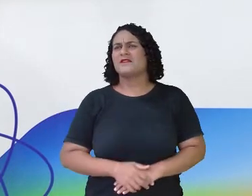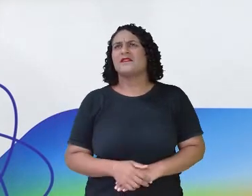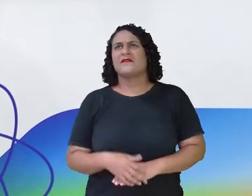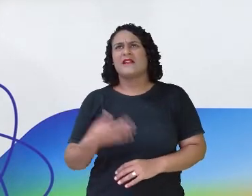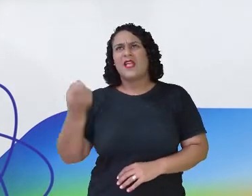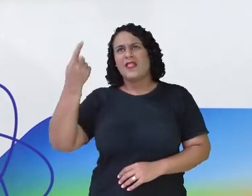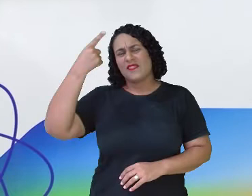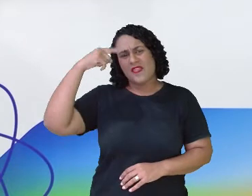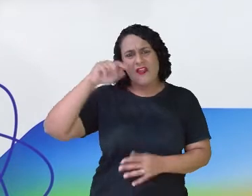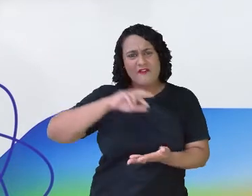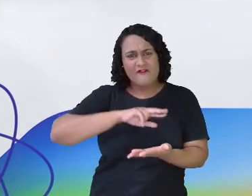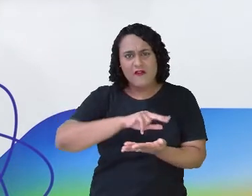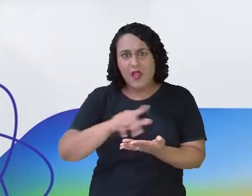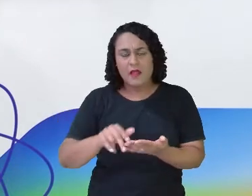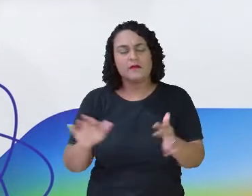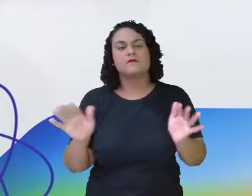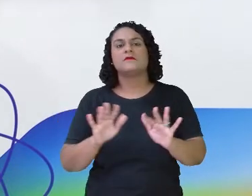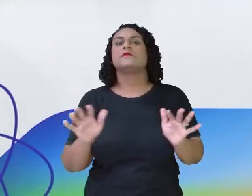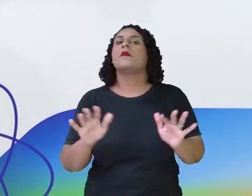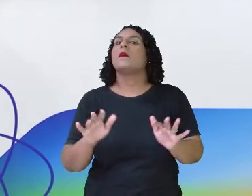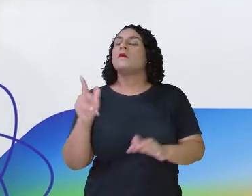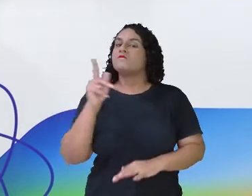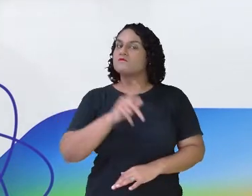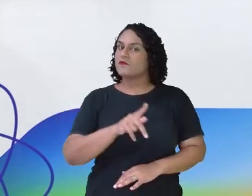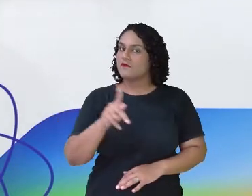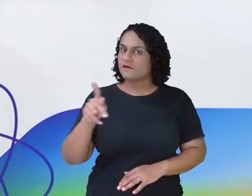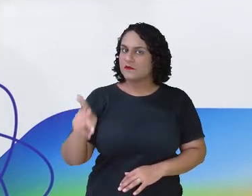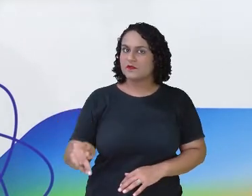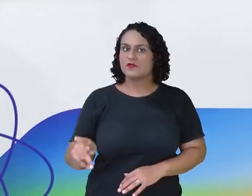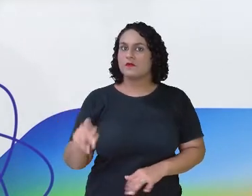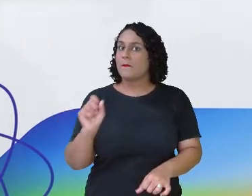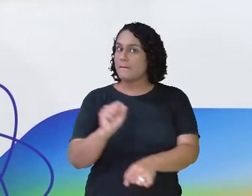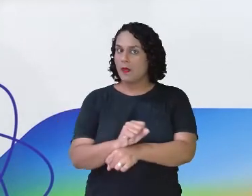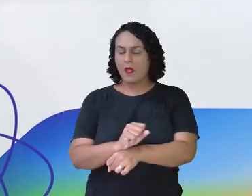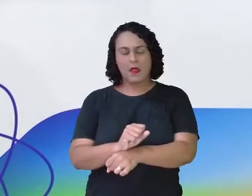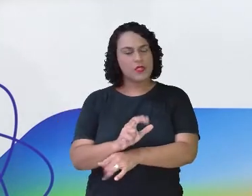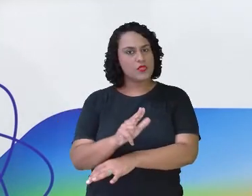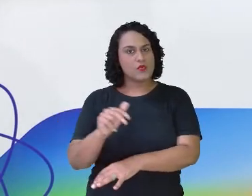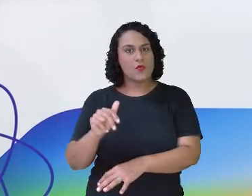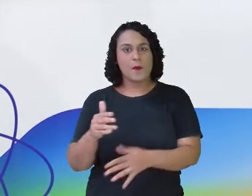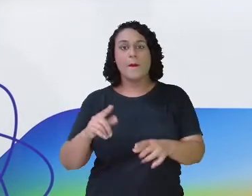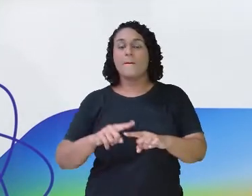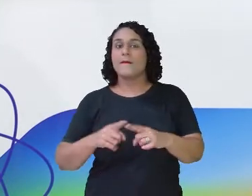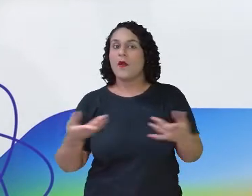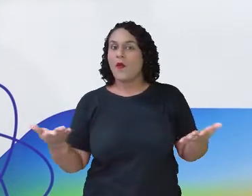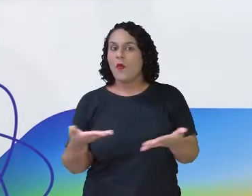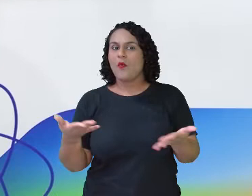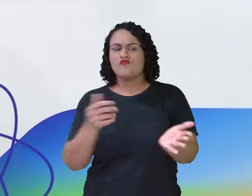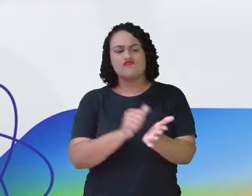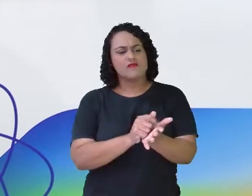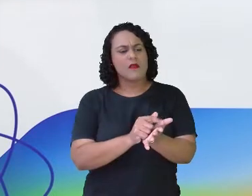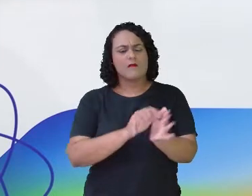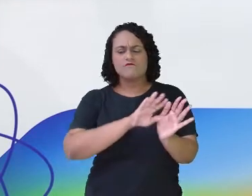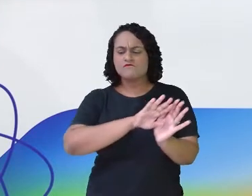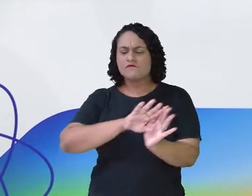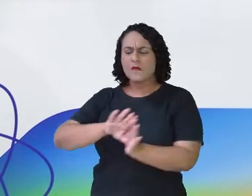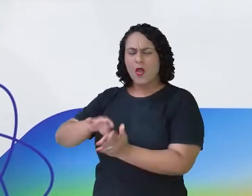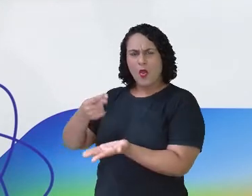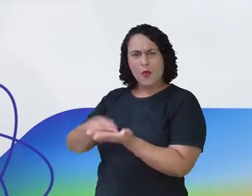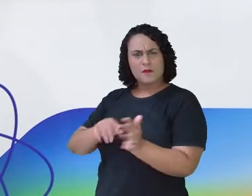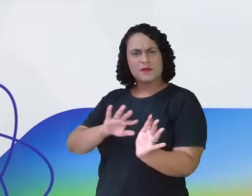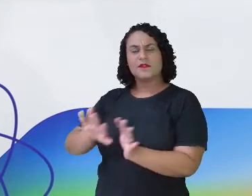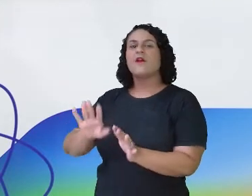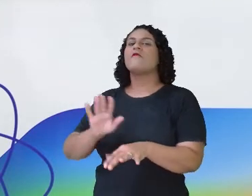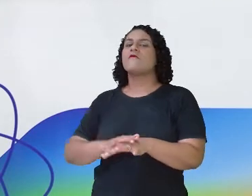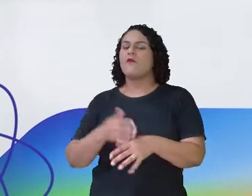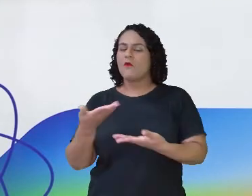outra atividade aqui na escola, porque vocês sabem, professor, ele não para. Mas hoje ela deixou a agenda de lado e disse, não, vou lá interagir